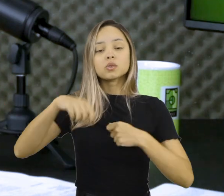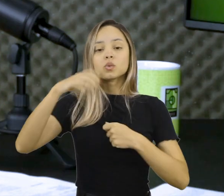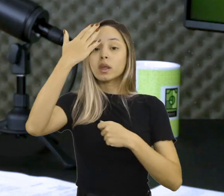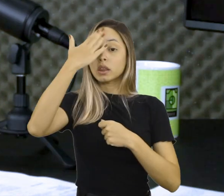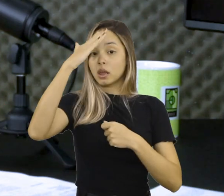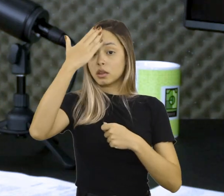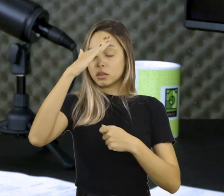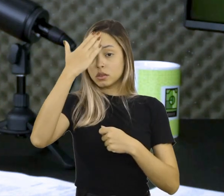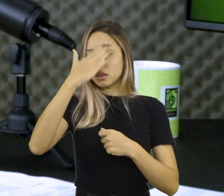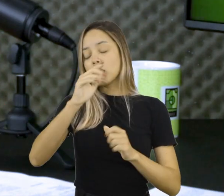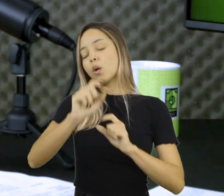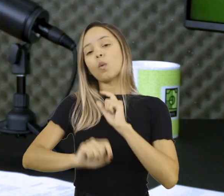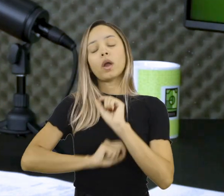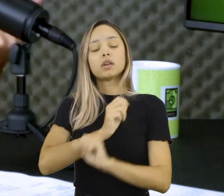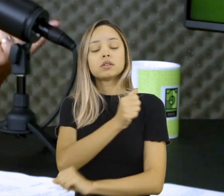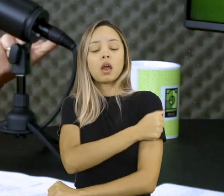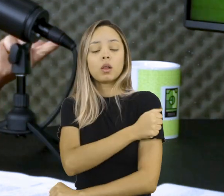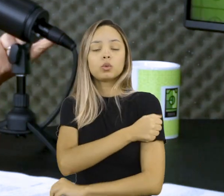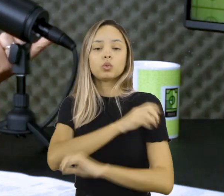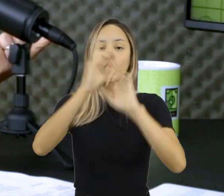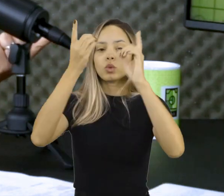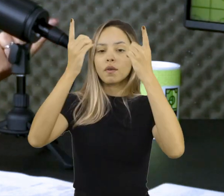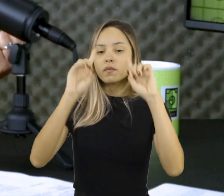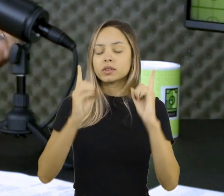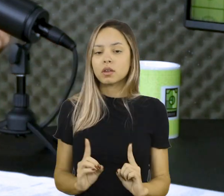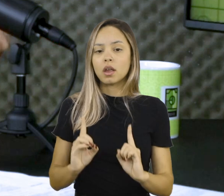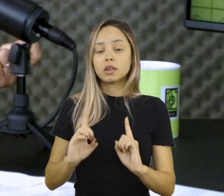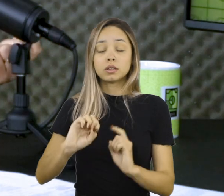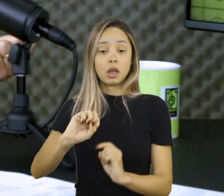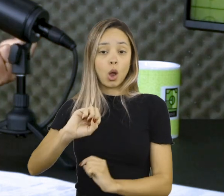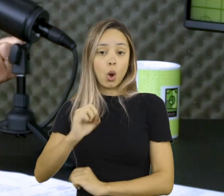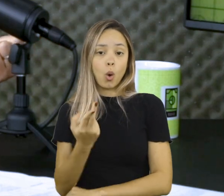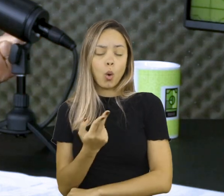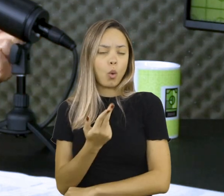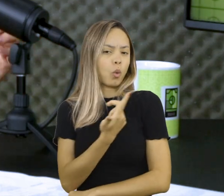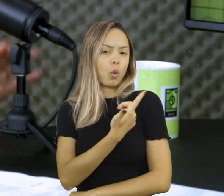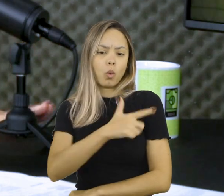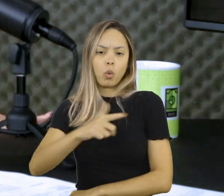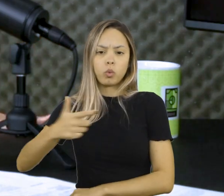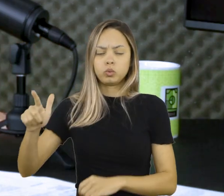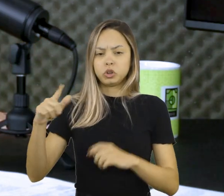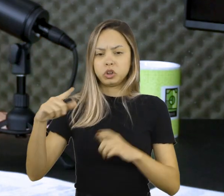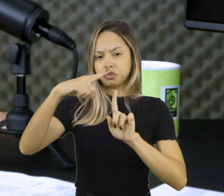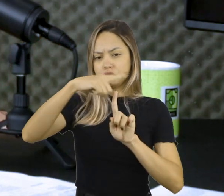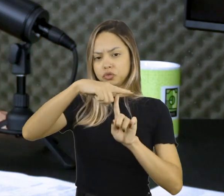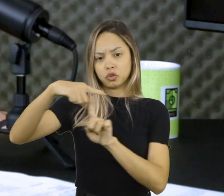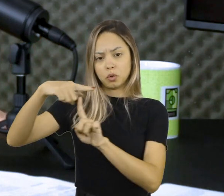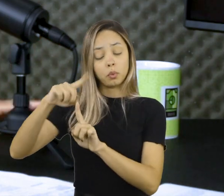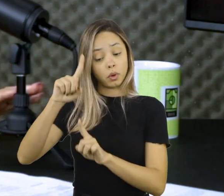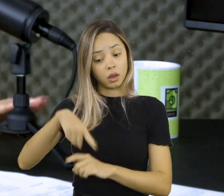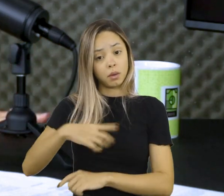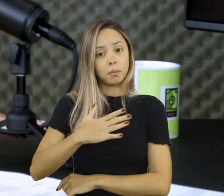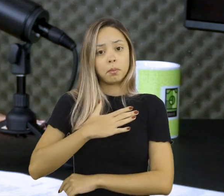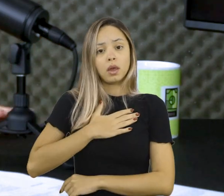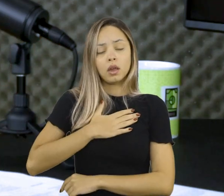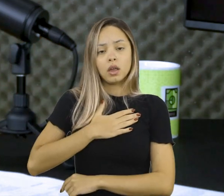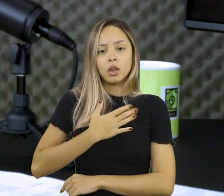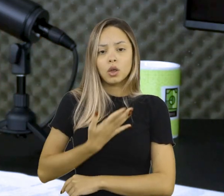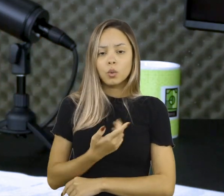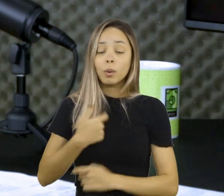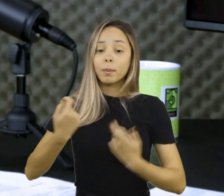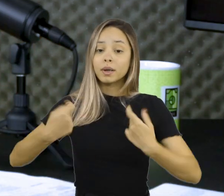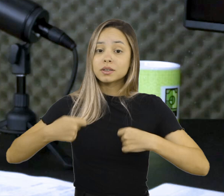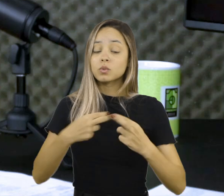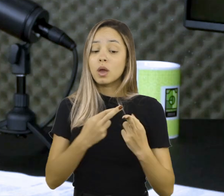educando com deficiência Ou aquele educando com outras especificidades ele é meu eu preciso alcançar